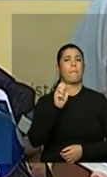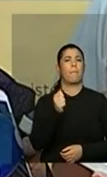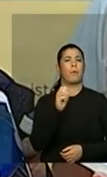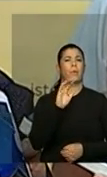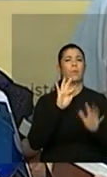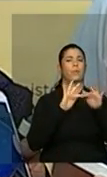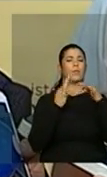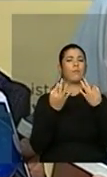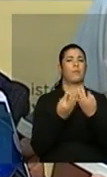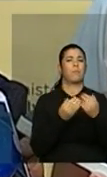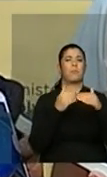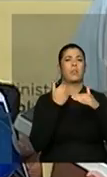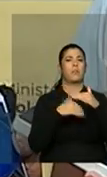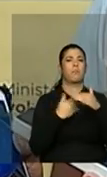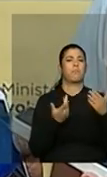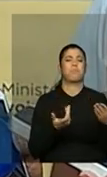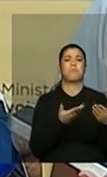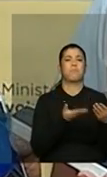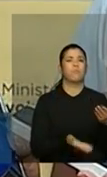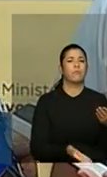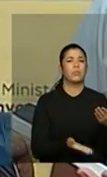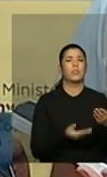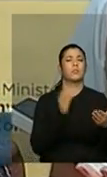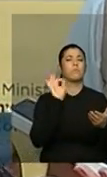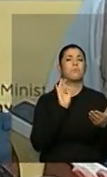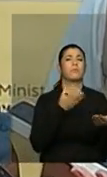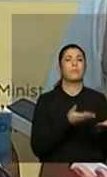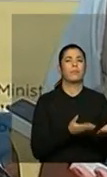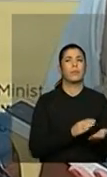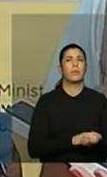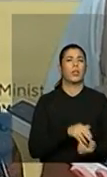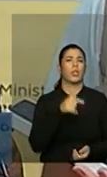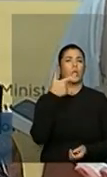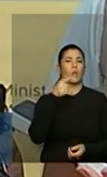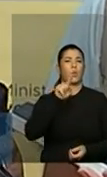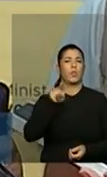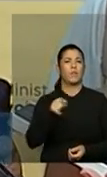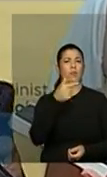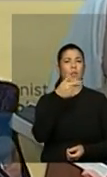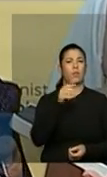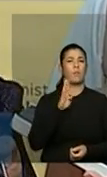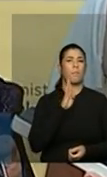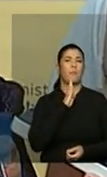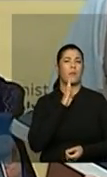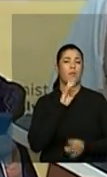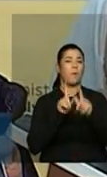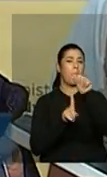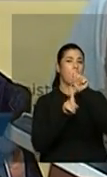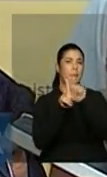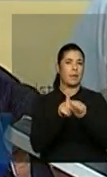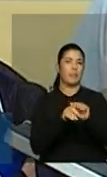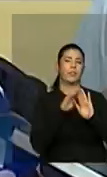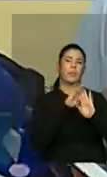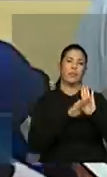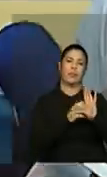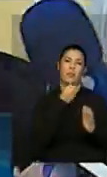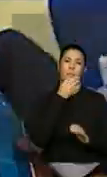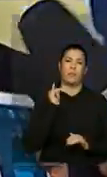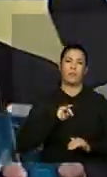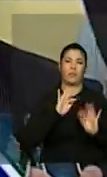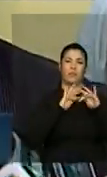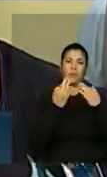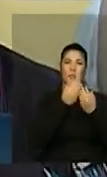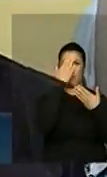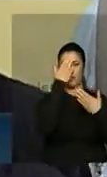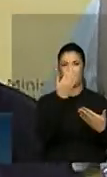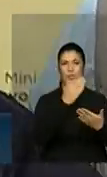Tem como mensurar isso? Olha, a gente gasta em torno de 2,2 bilhões por mês para o Bolsa Família. Tá bom? Obrigada.